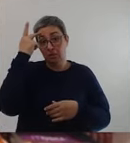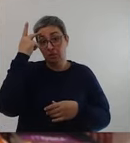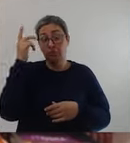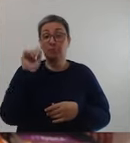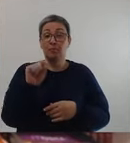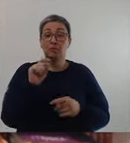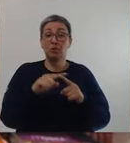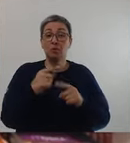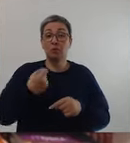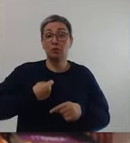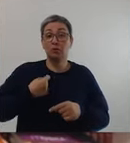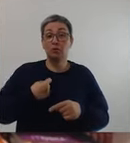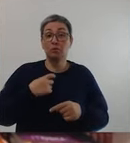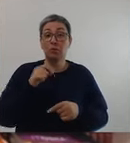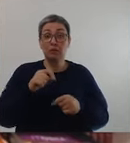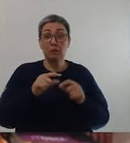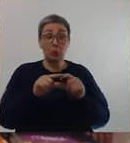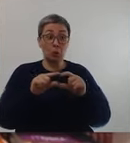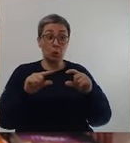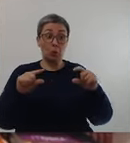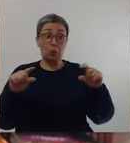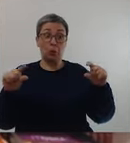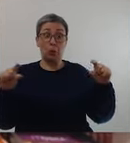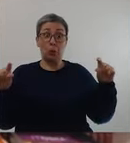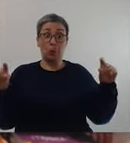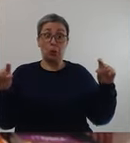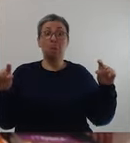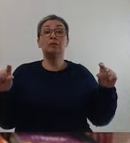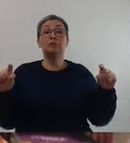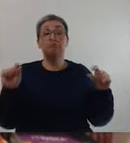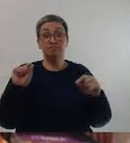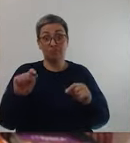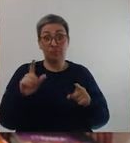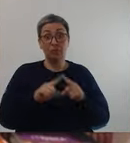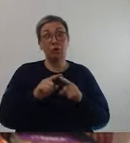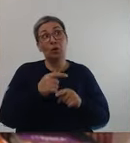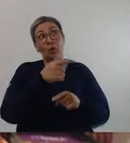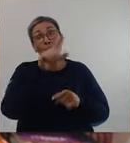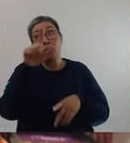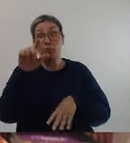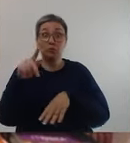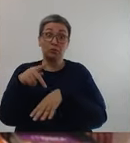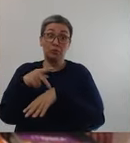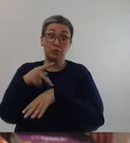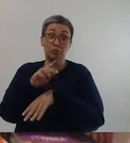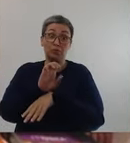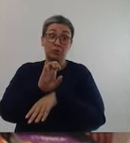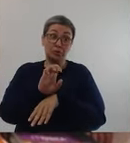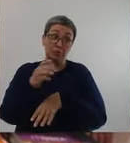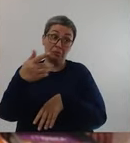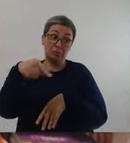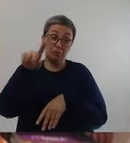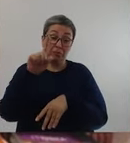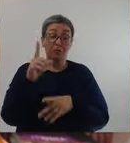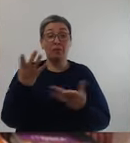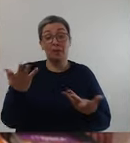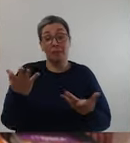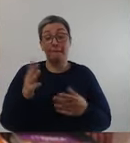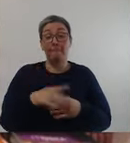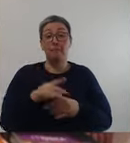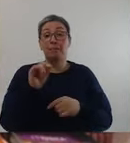São Paulo, os números são bem maiores que de outros estados,